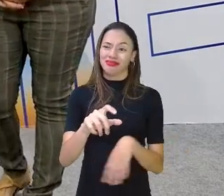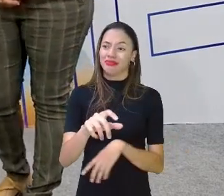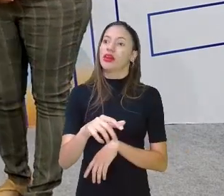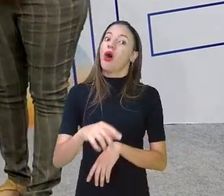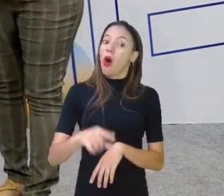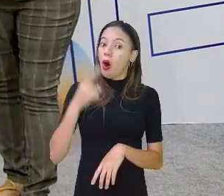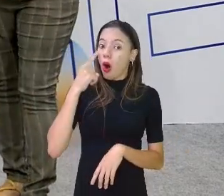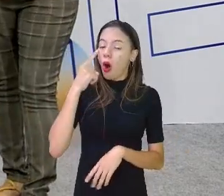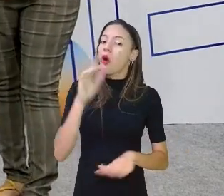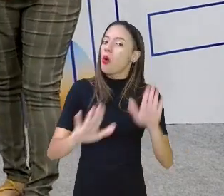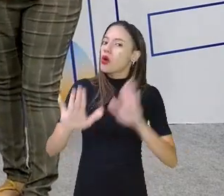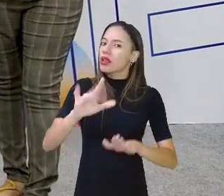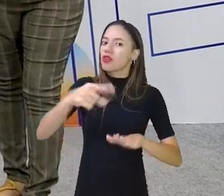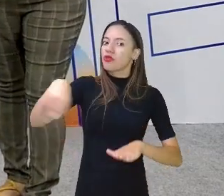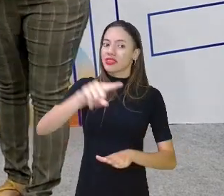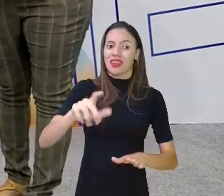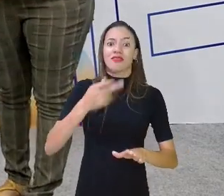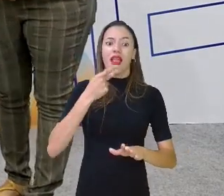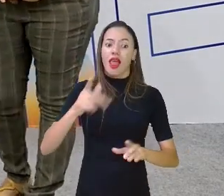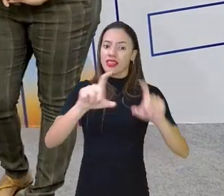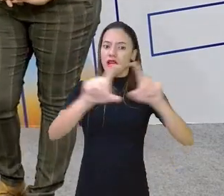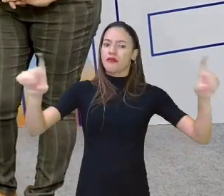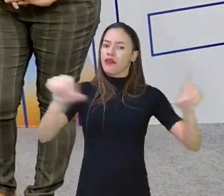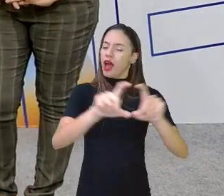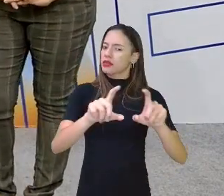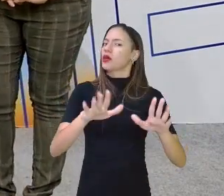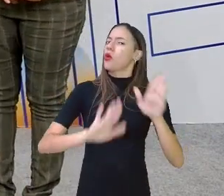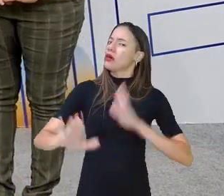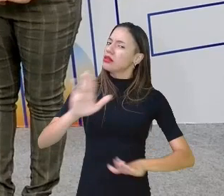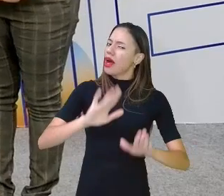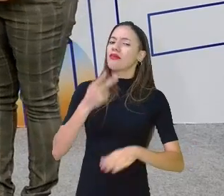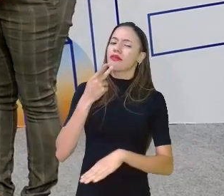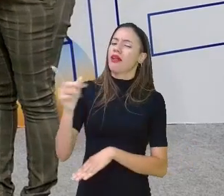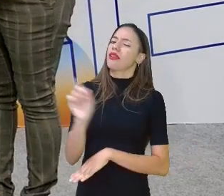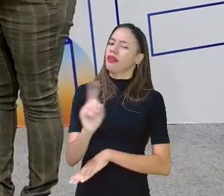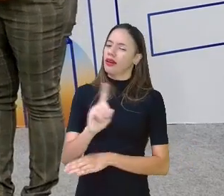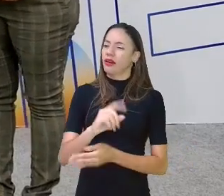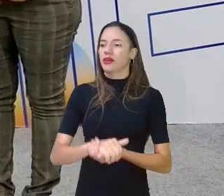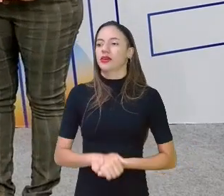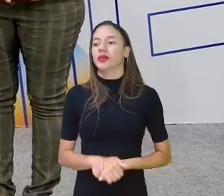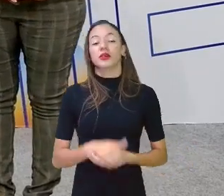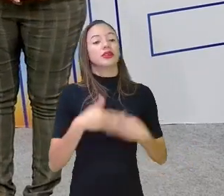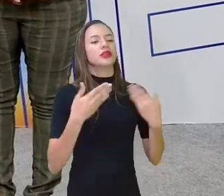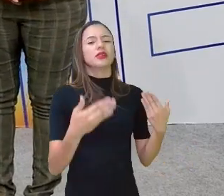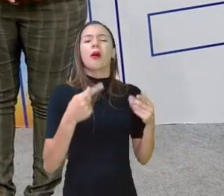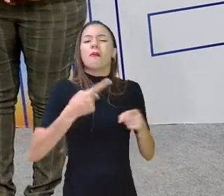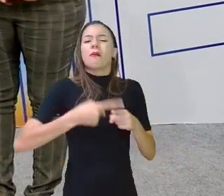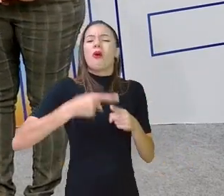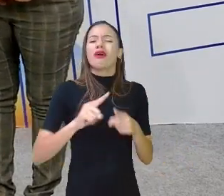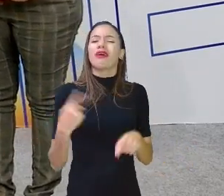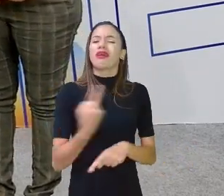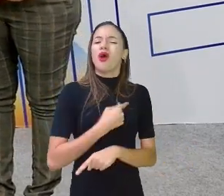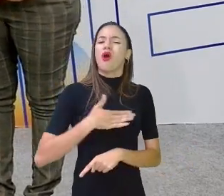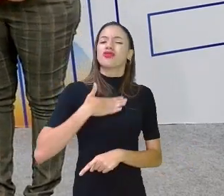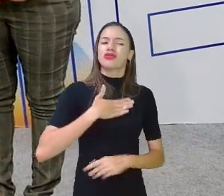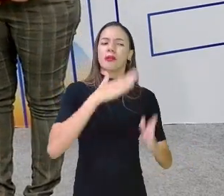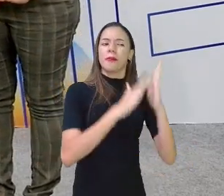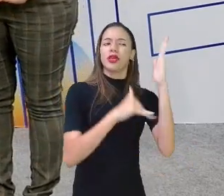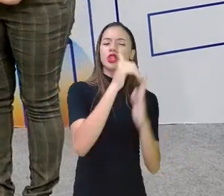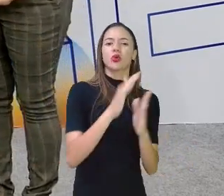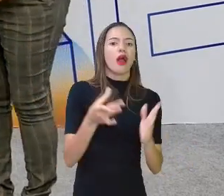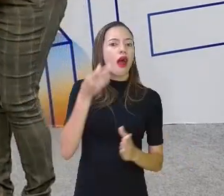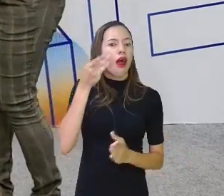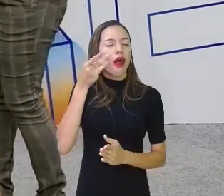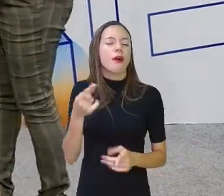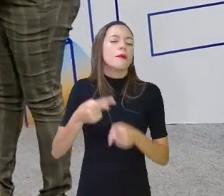ai. Quero ver um de vocês dizer um negócio desse. Eu, hein? Ótimo. bem. Mas por que a gente gosta tanto desse realismo? Então, tem lá outro